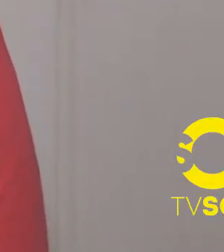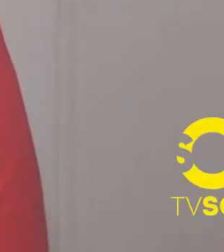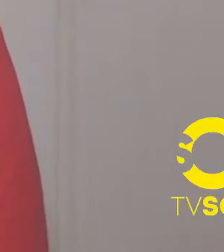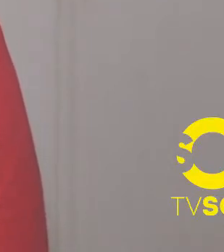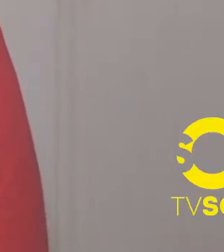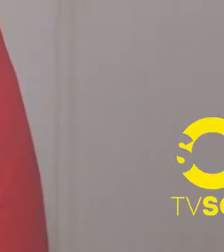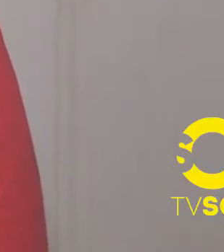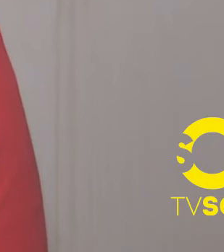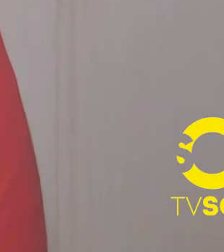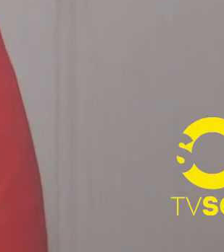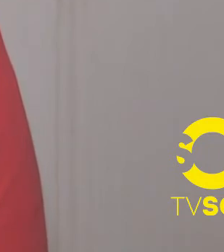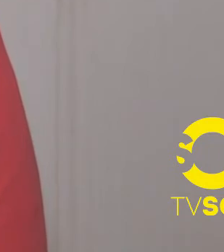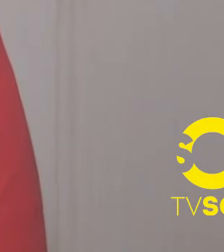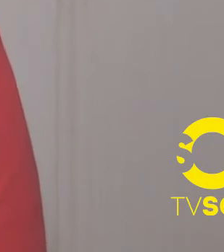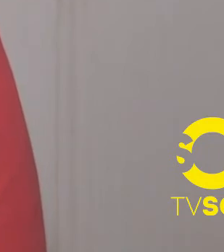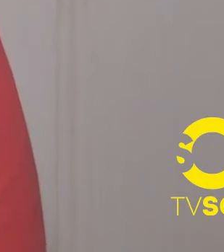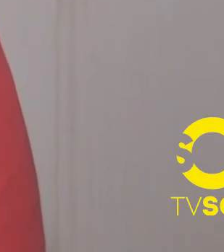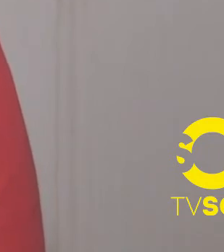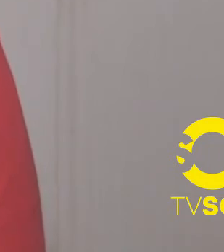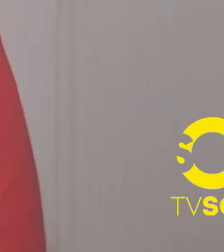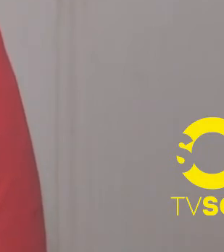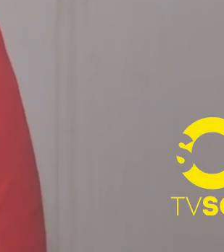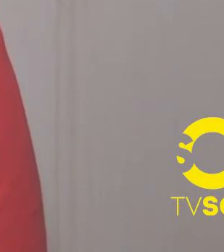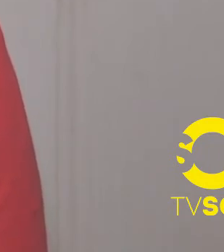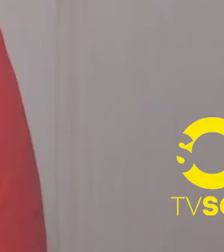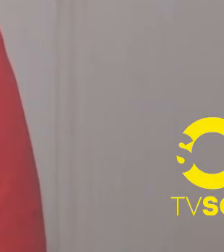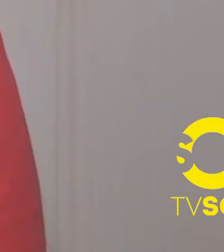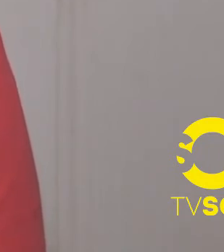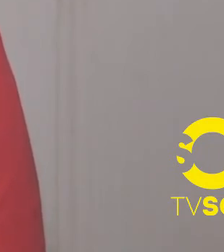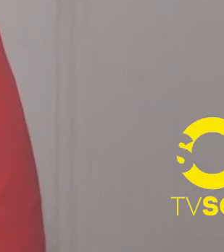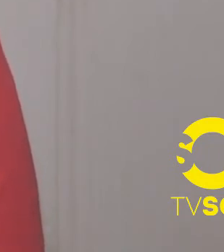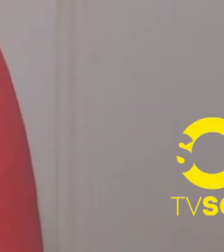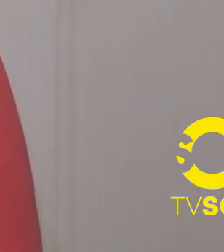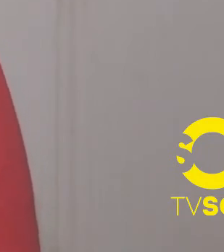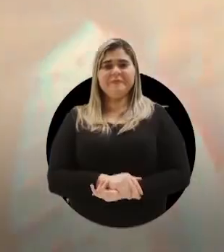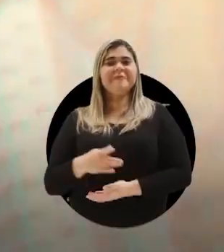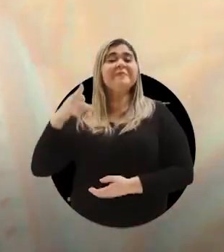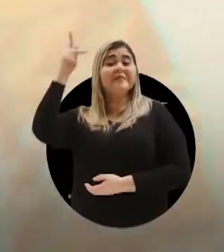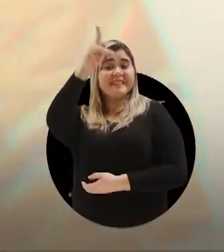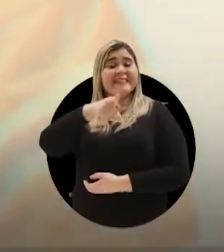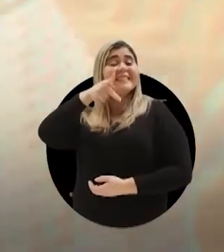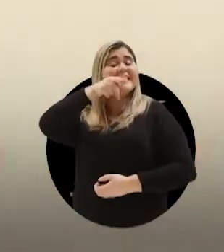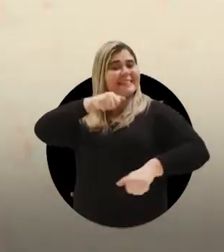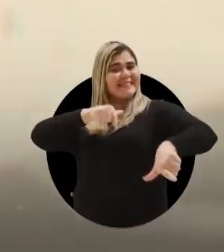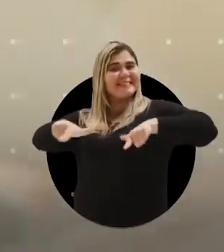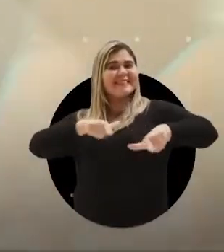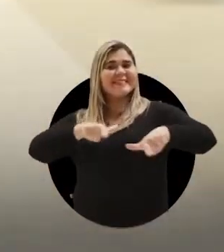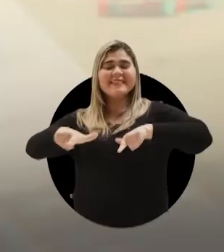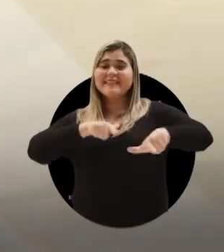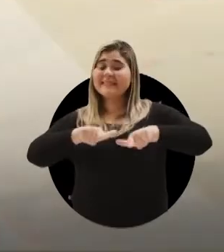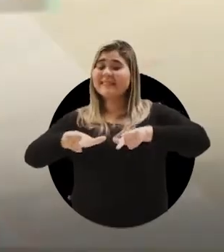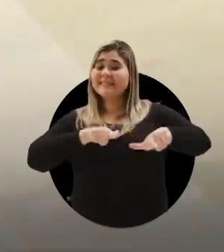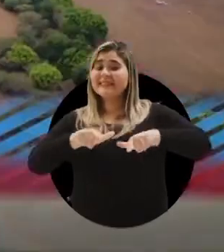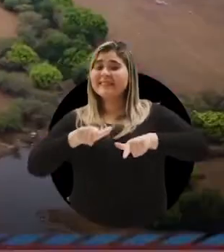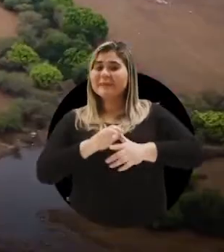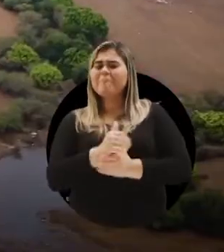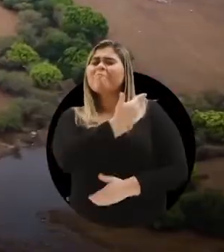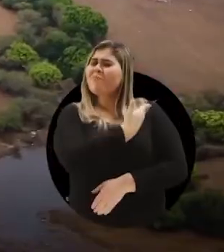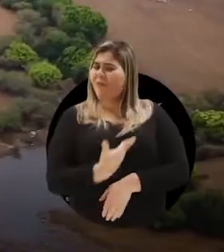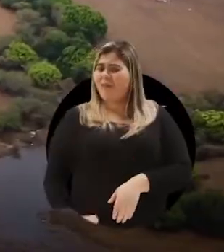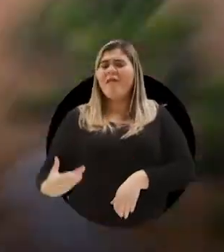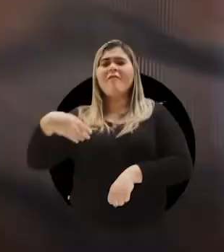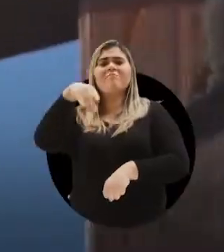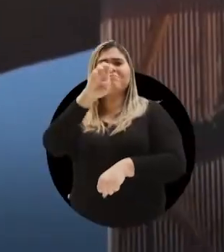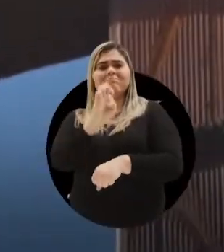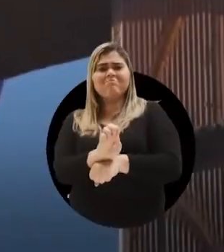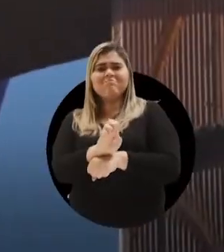será pago todo dia 5 de cada mês, vai cair na conta do beneficiário. Paraíba é ação! O governo